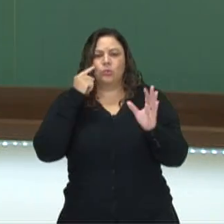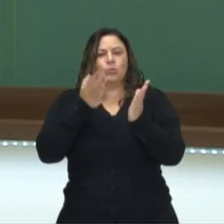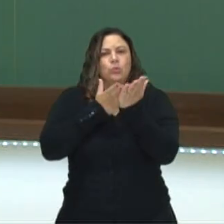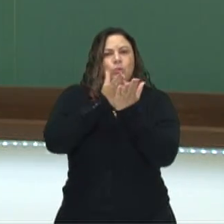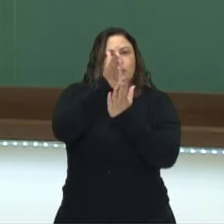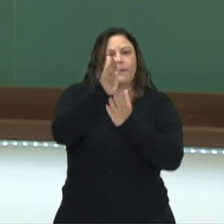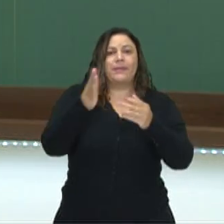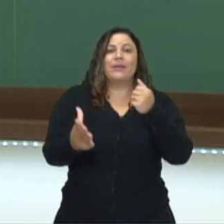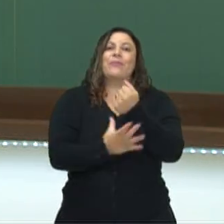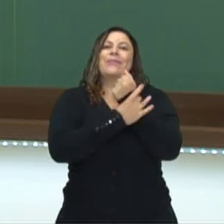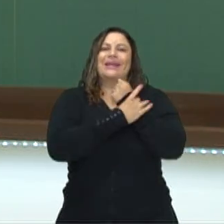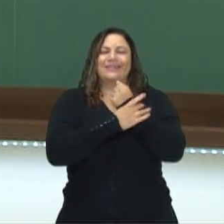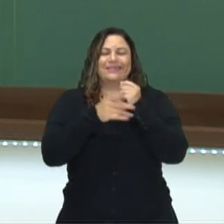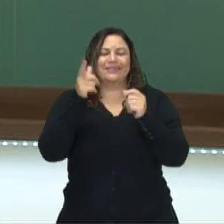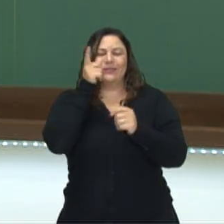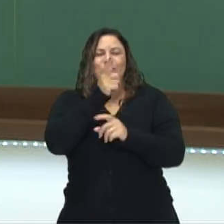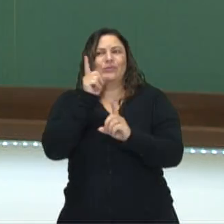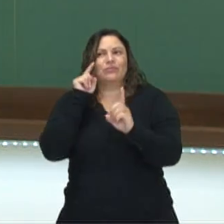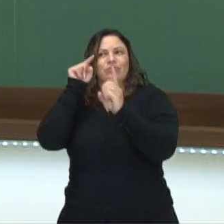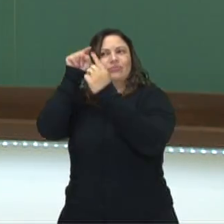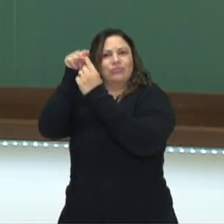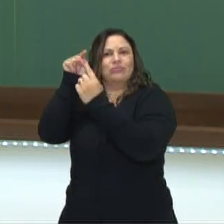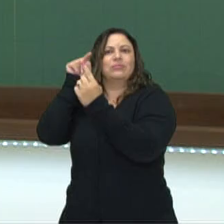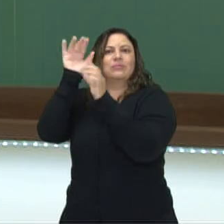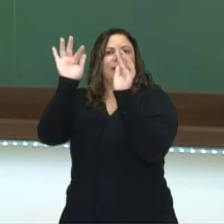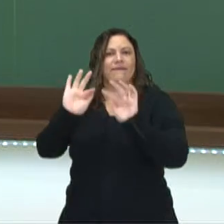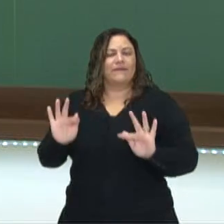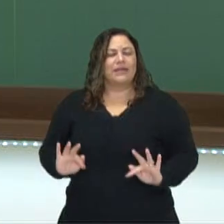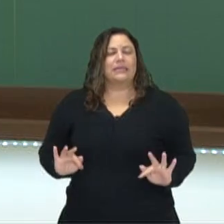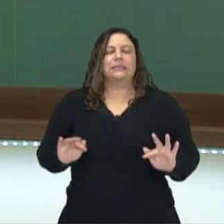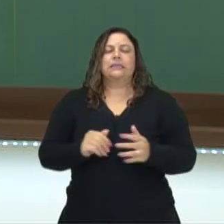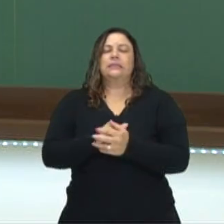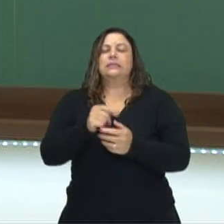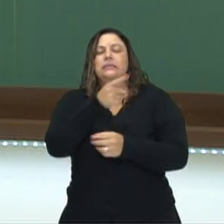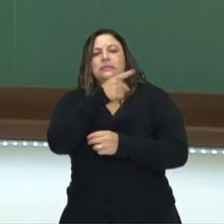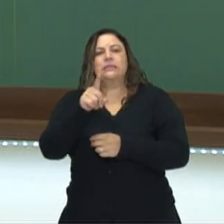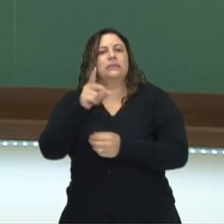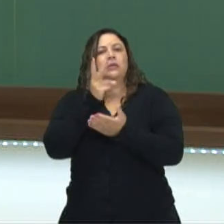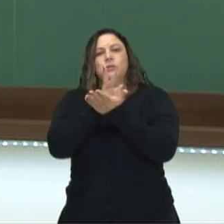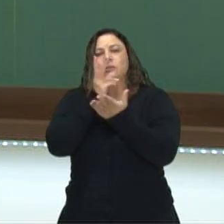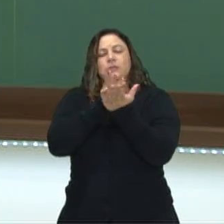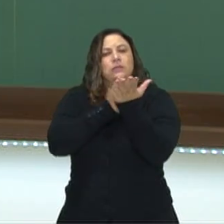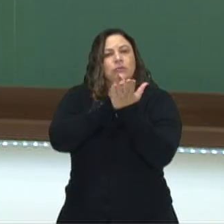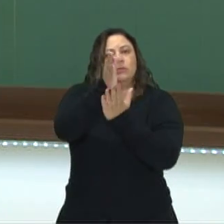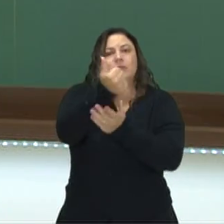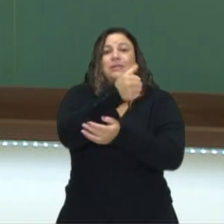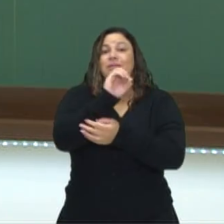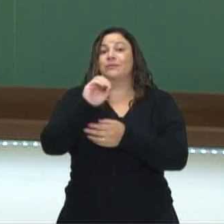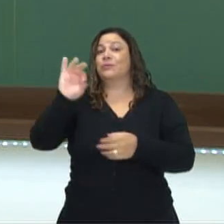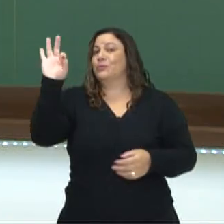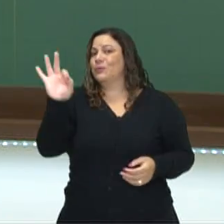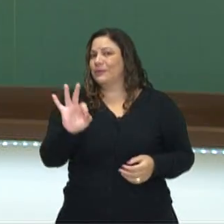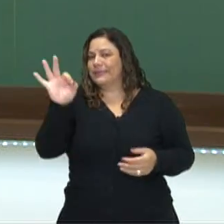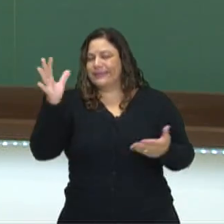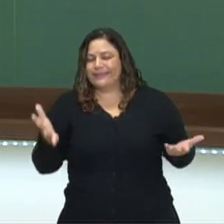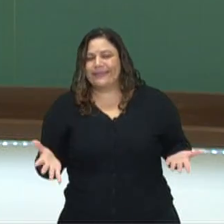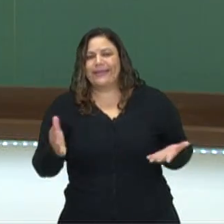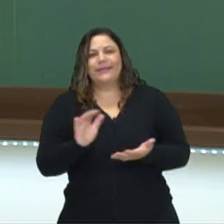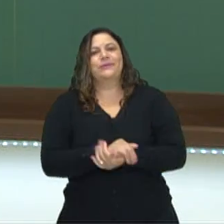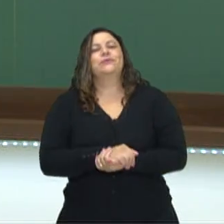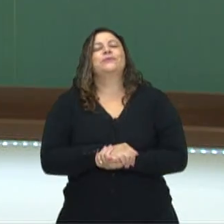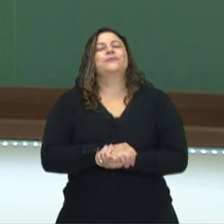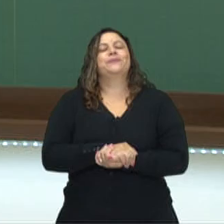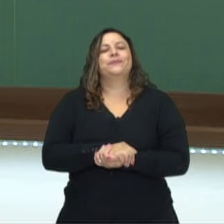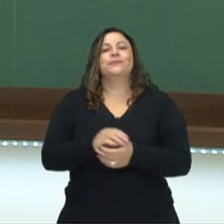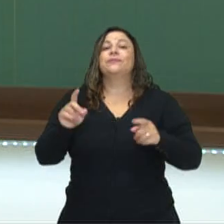para se alcançar a felicidade, nem sempre ele é um caminho 100%. Então, essa fórmula nem sempre